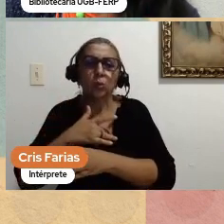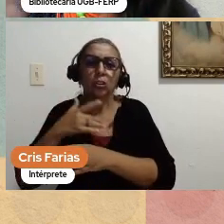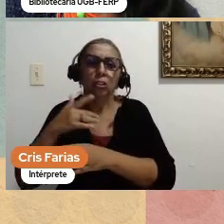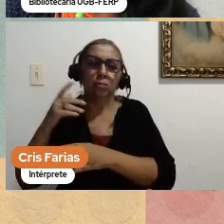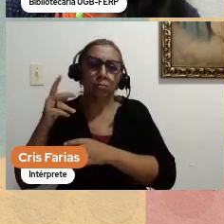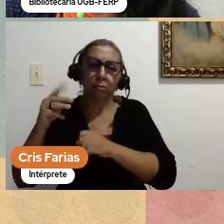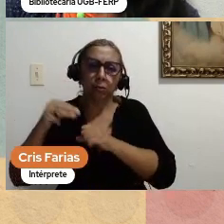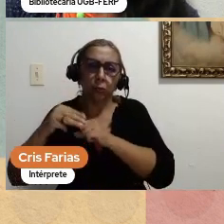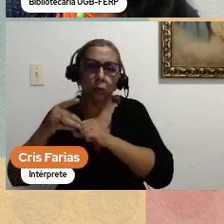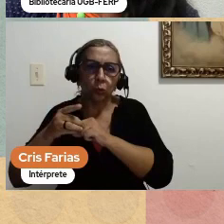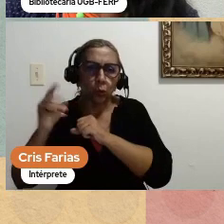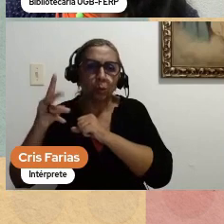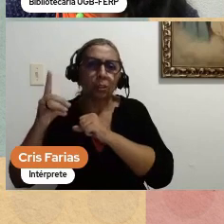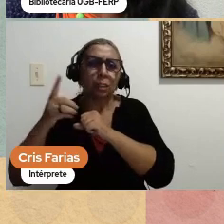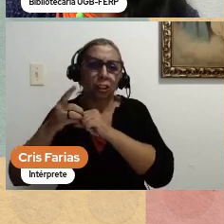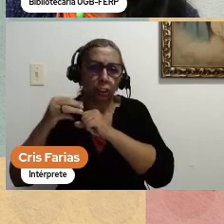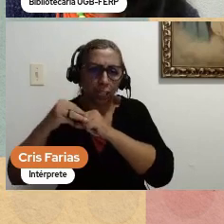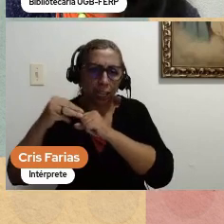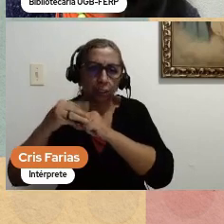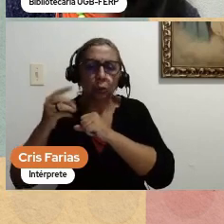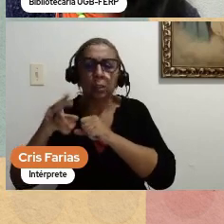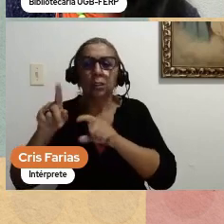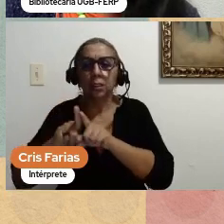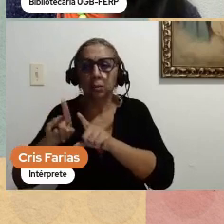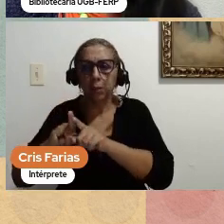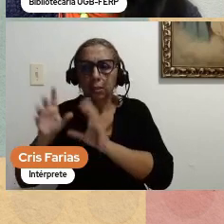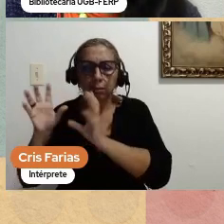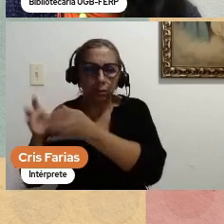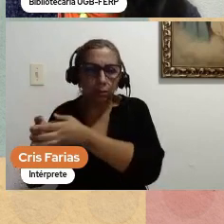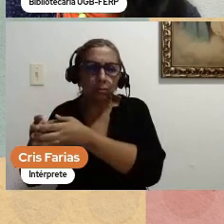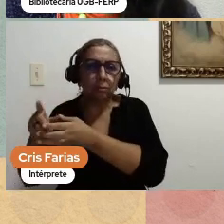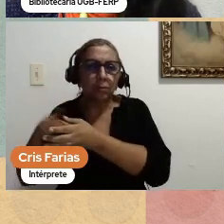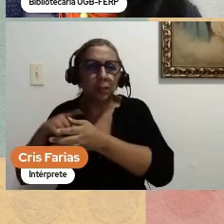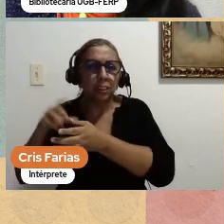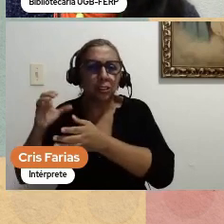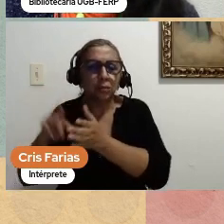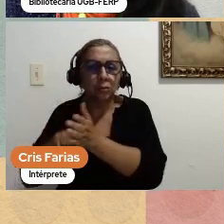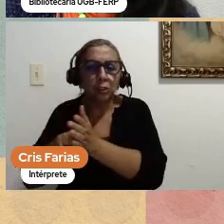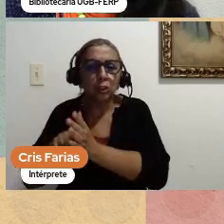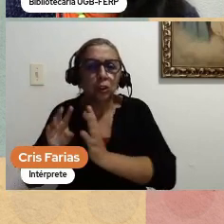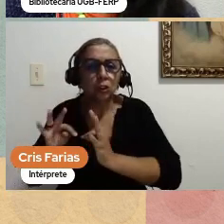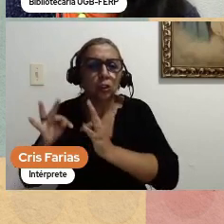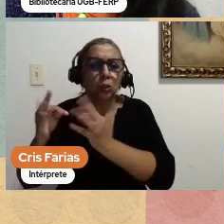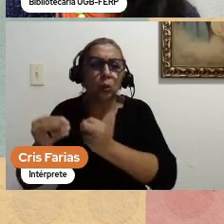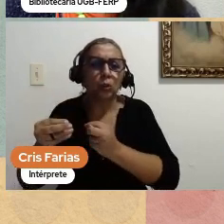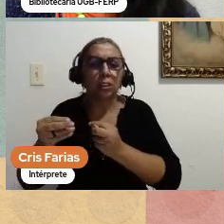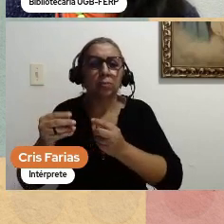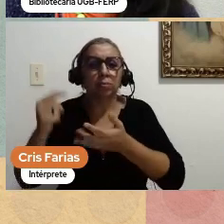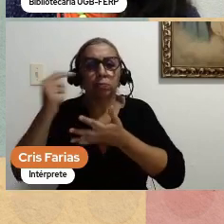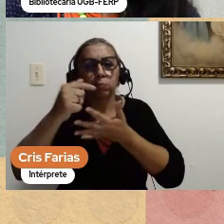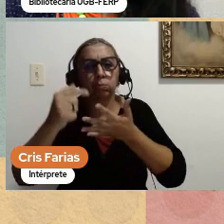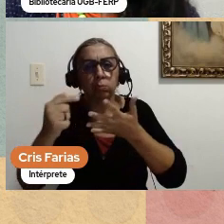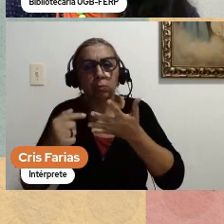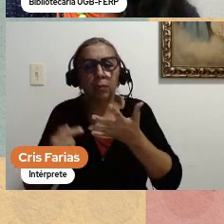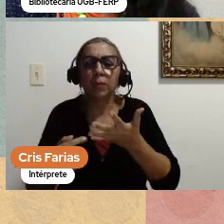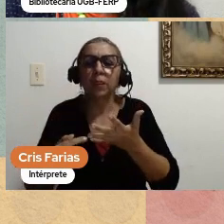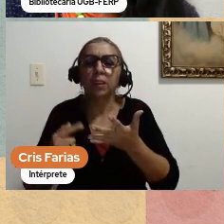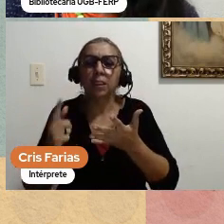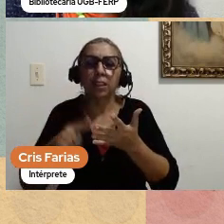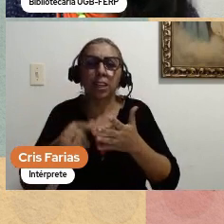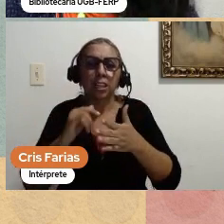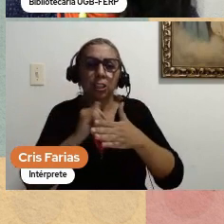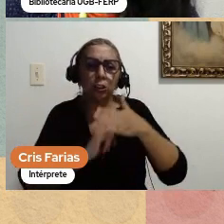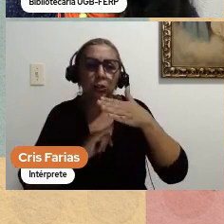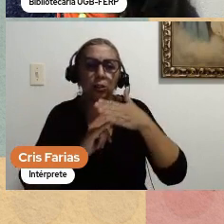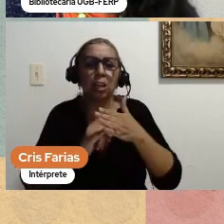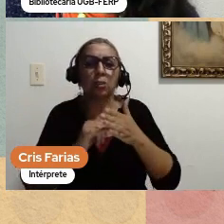científica, né, que tem também um programa de pós-graduação na Fiocruz. Então, ele está envolvido em todas as atividades da instituição de ensino,